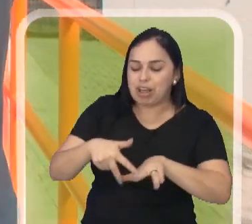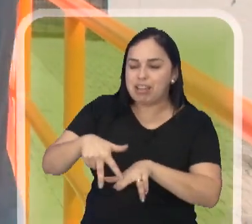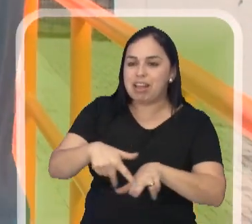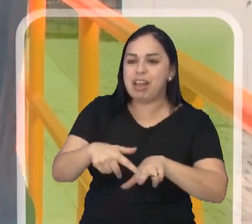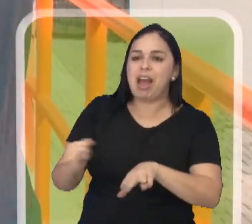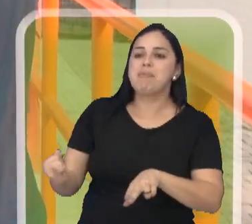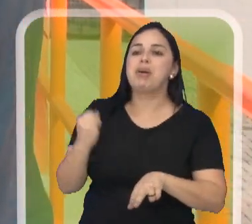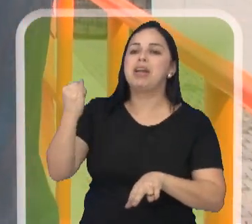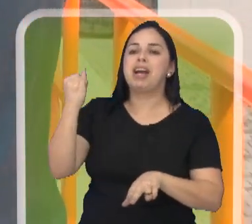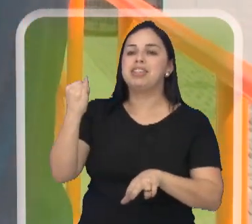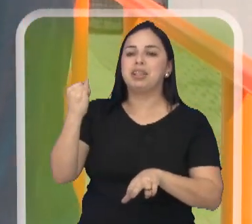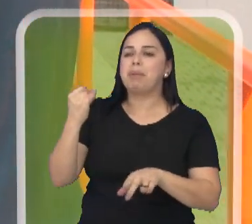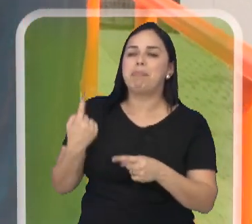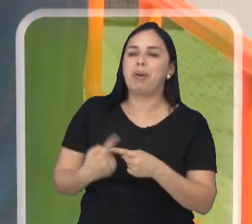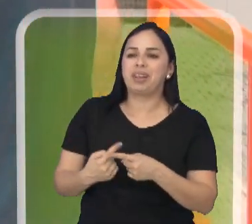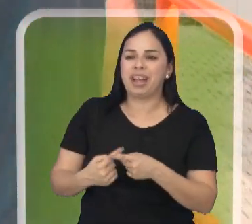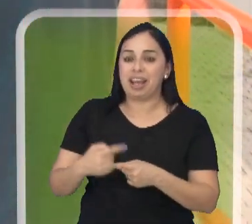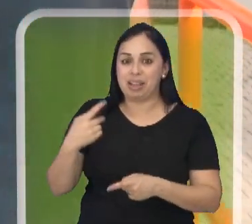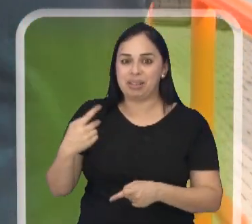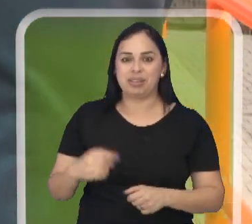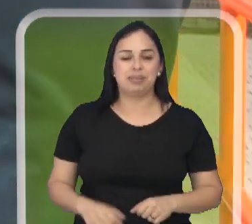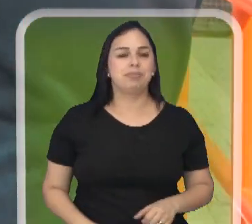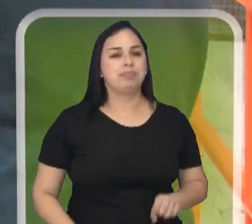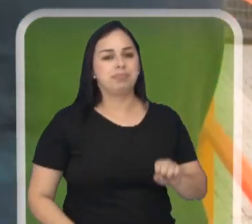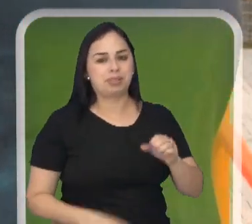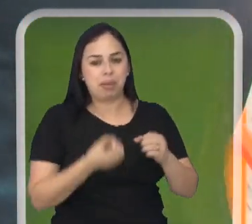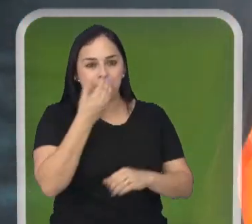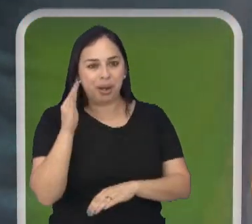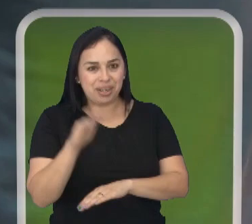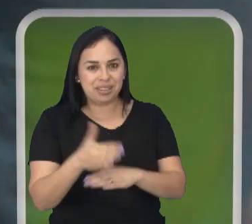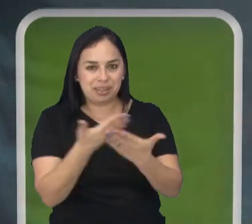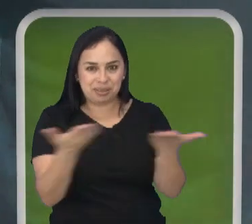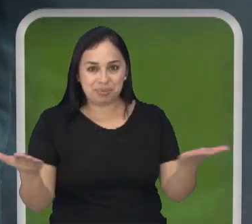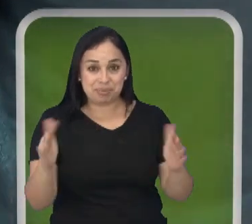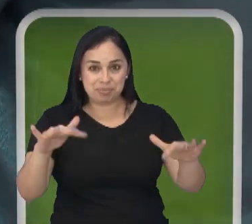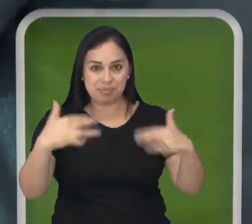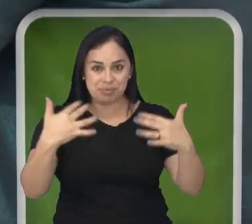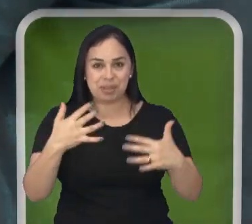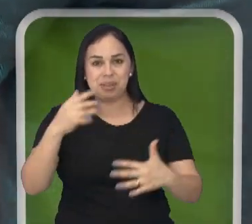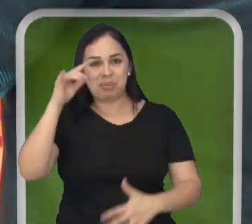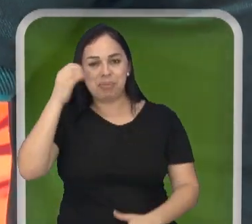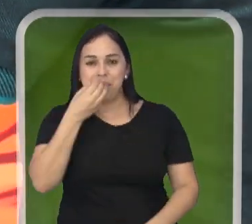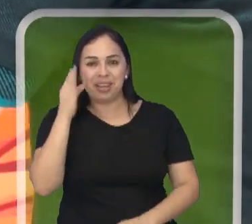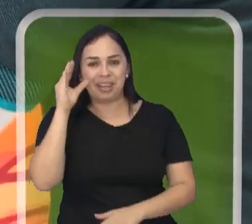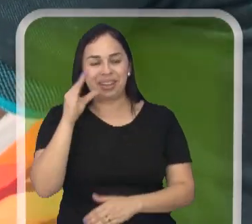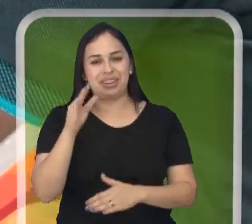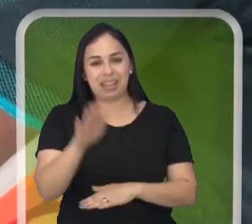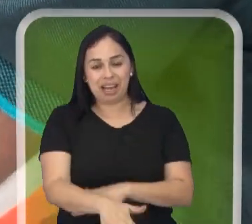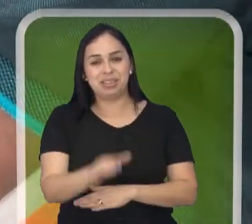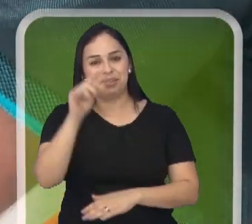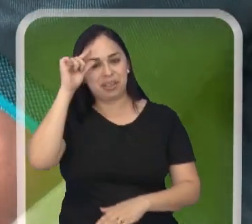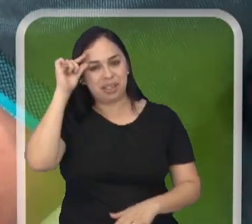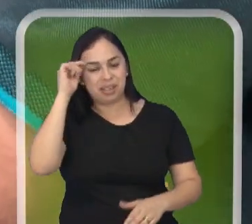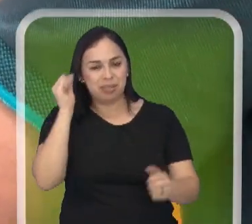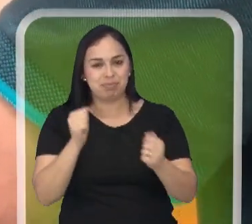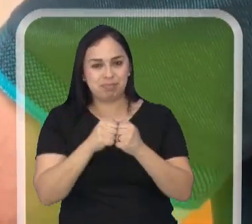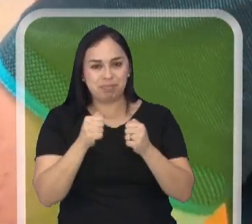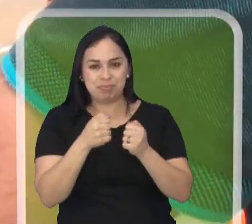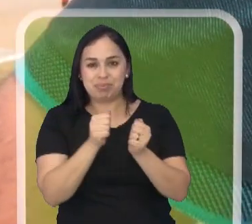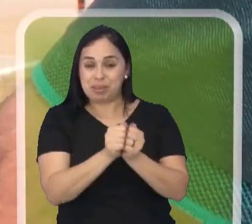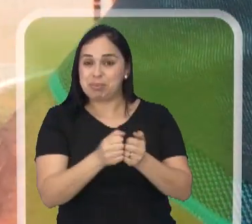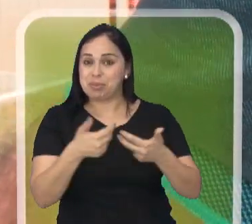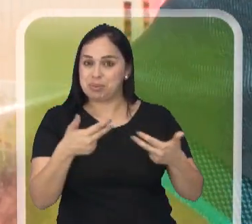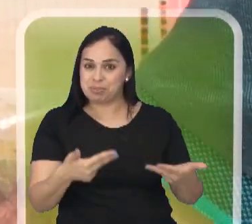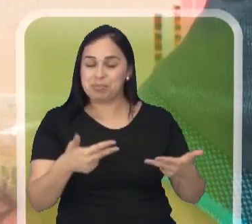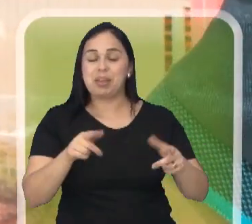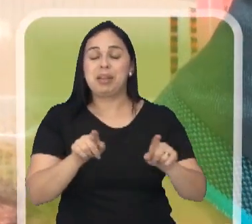né, ser inaugurada, mais uma aqui em São José dos Campos. Boa tarde, galera de casa, boa tarde, Vieira, tamo junto. Meu, acho que é um sonho realizado, não